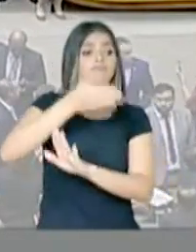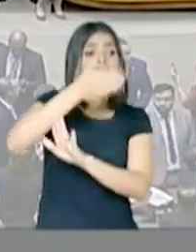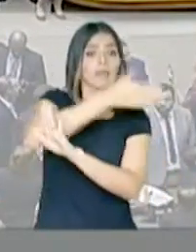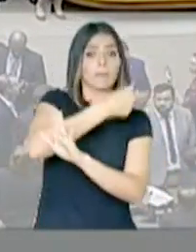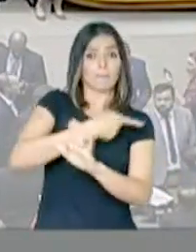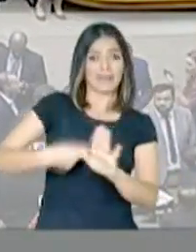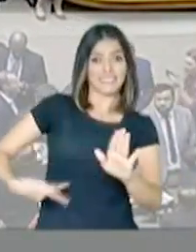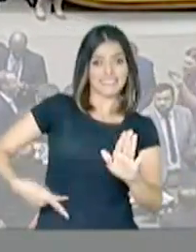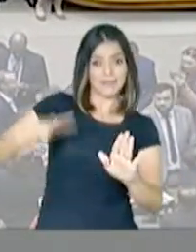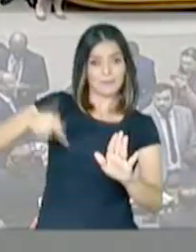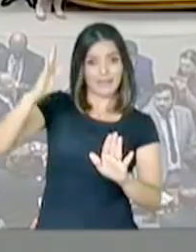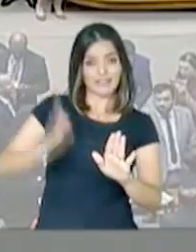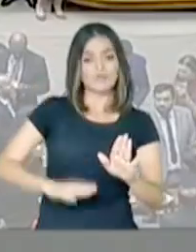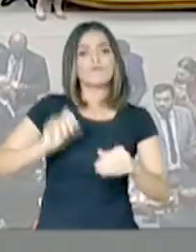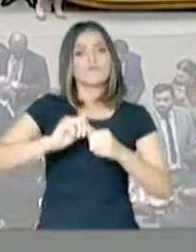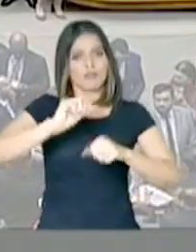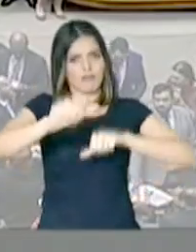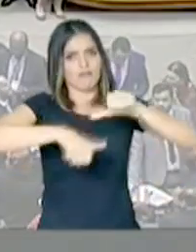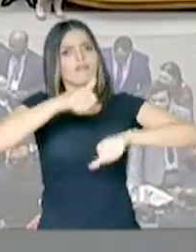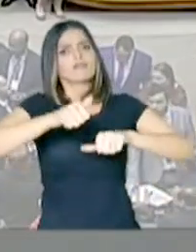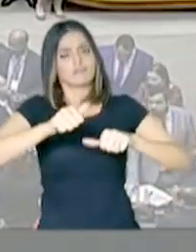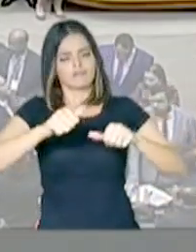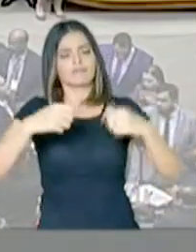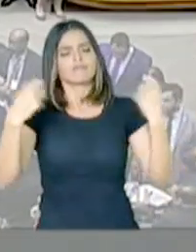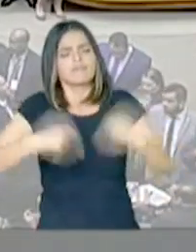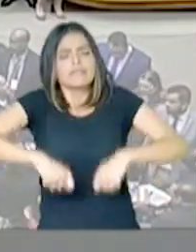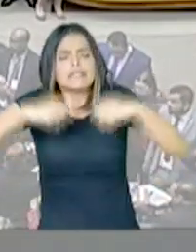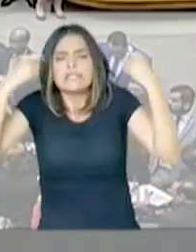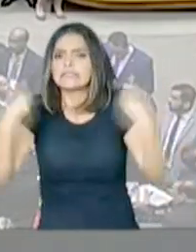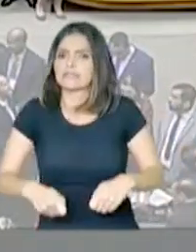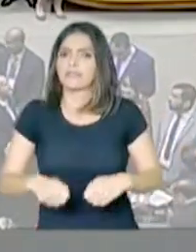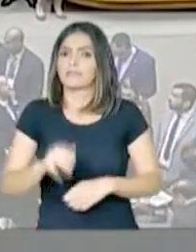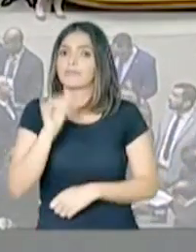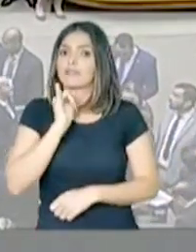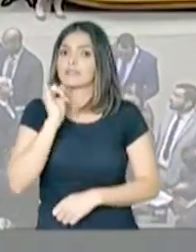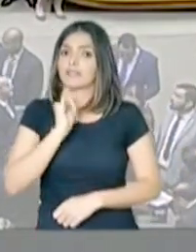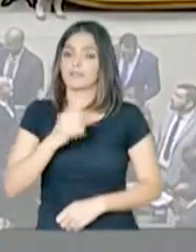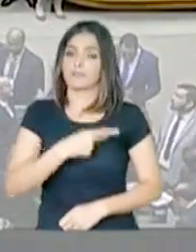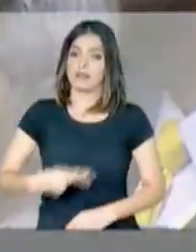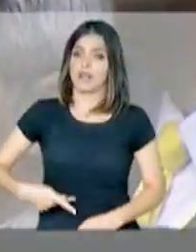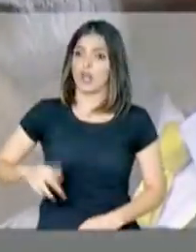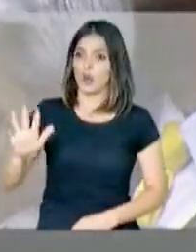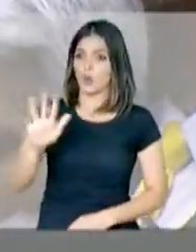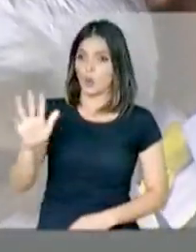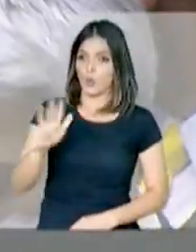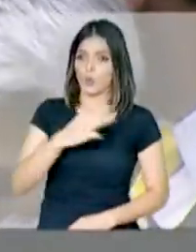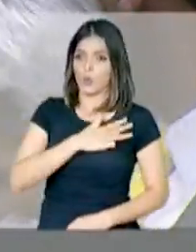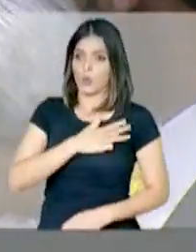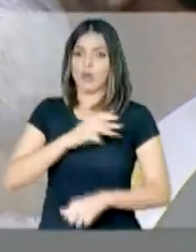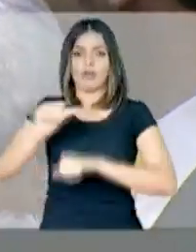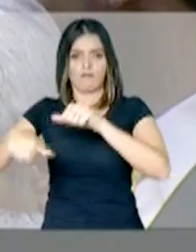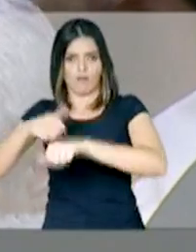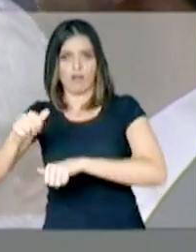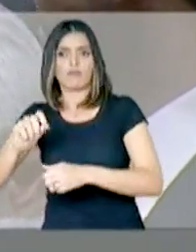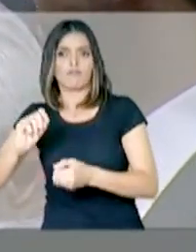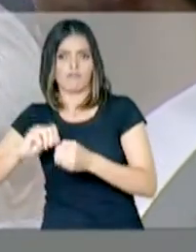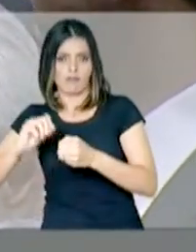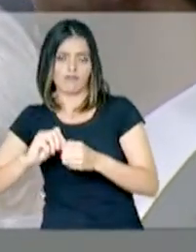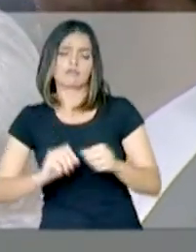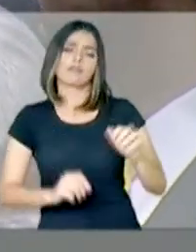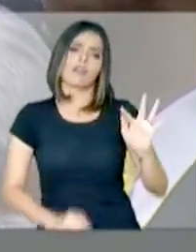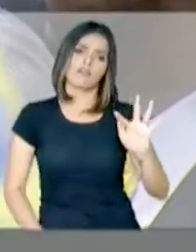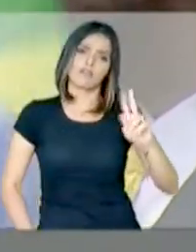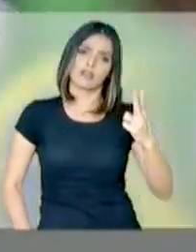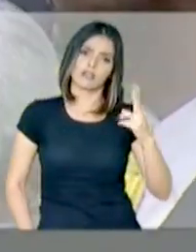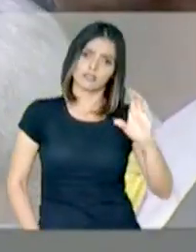ser encerrada a votação e a gente vai ter o resultado. Enquanto isso, vamos relembrar um pouquinho os principais pontos da reforma da Previdência? Esse texto que está